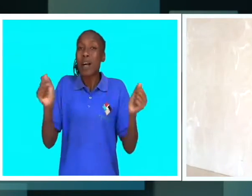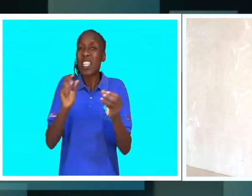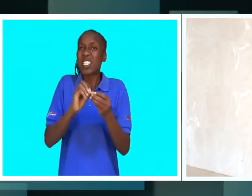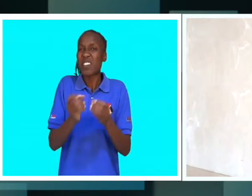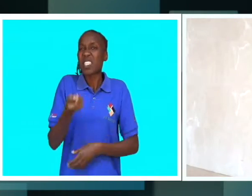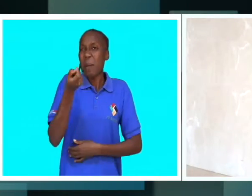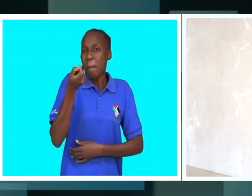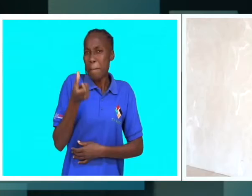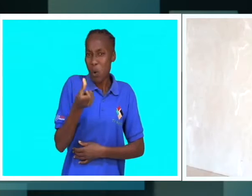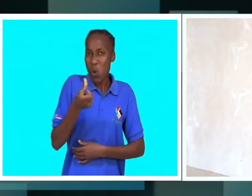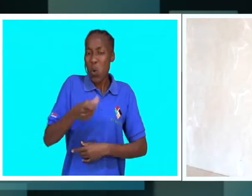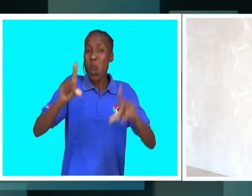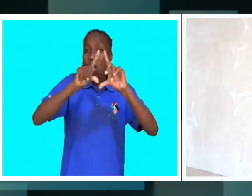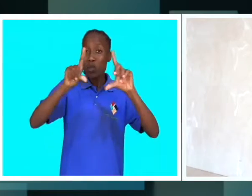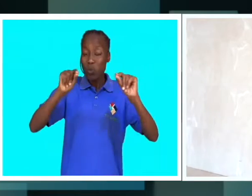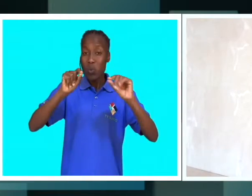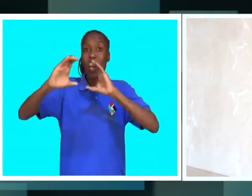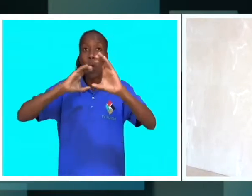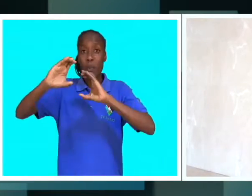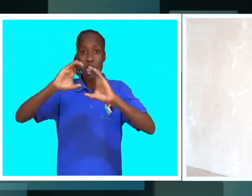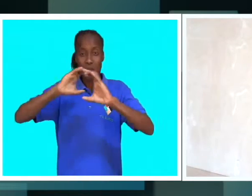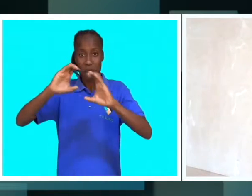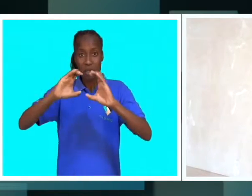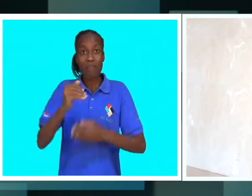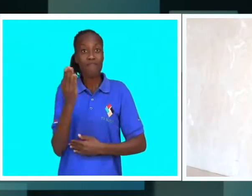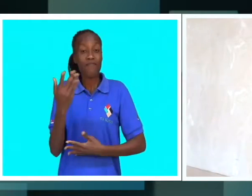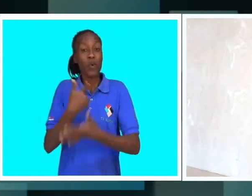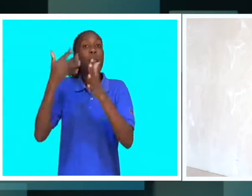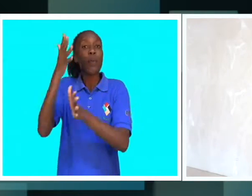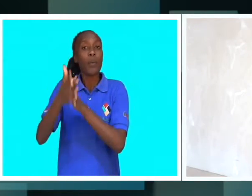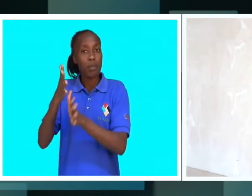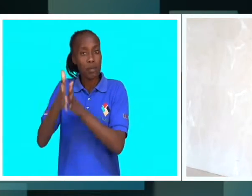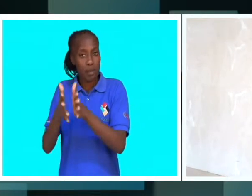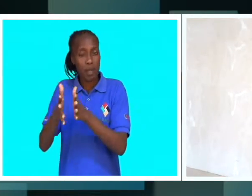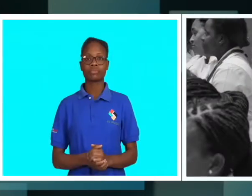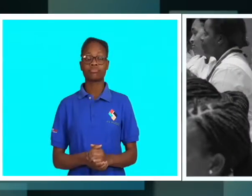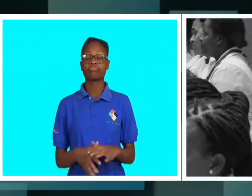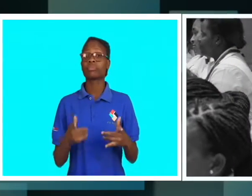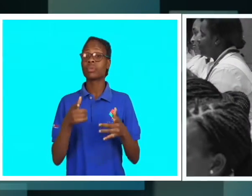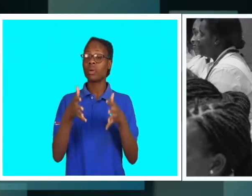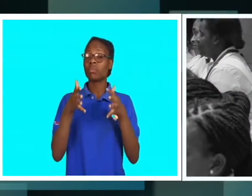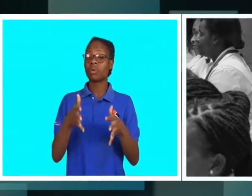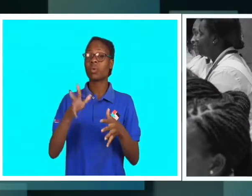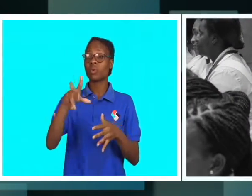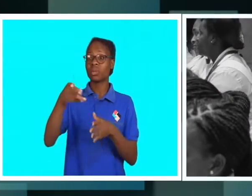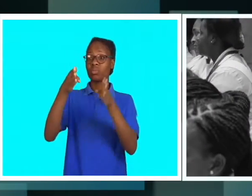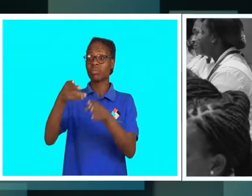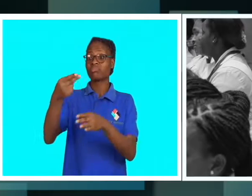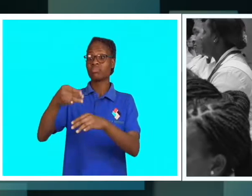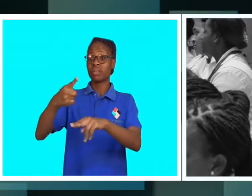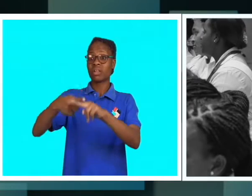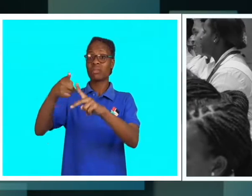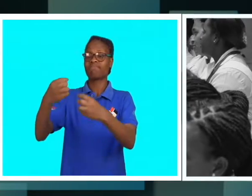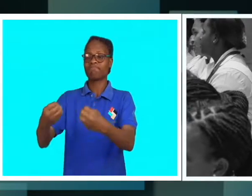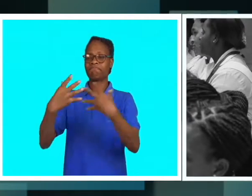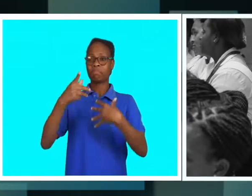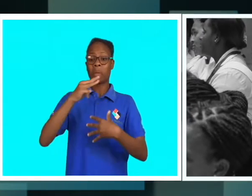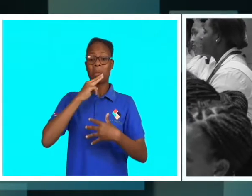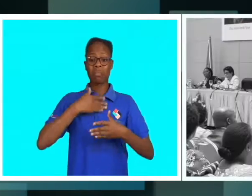mas ainda se faz pouco em relação à comunicação com a língua de sinais. Uma das formas comuns de